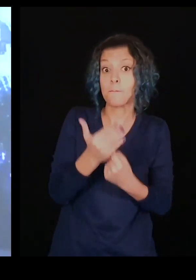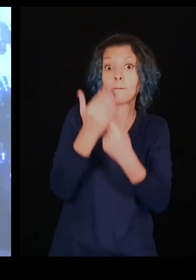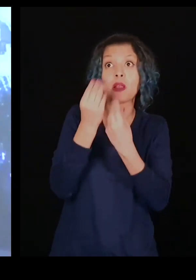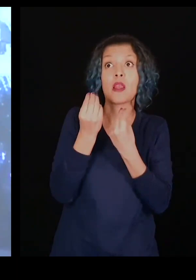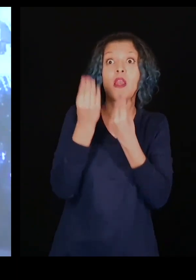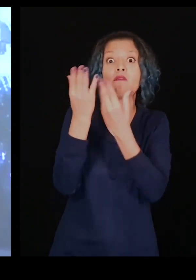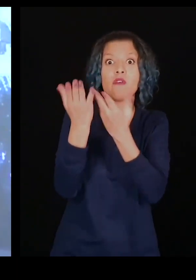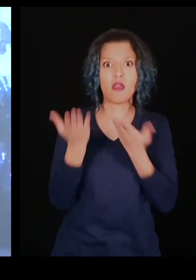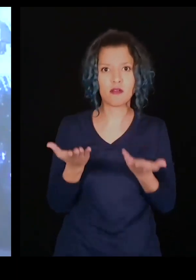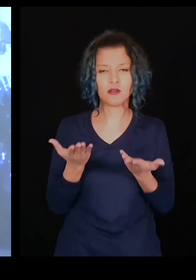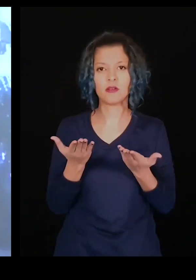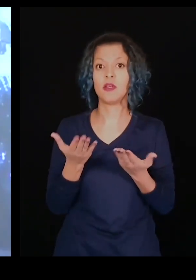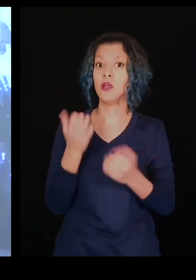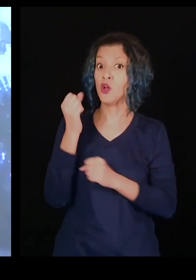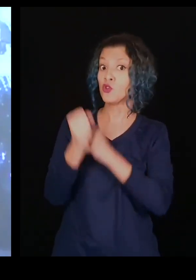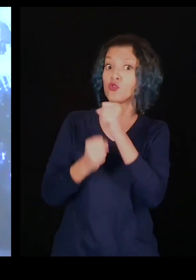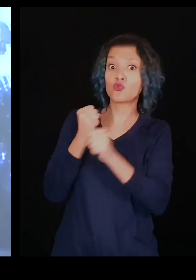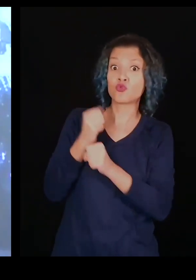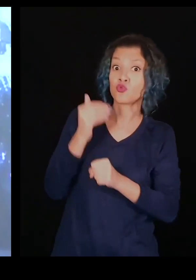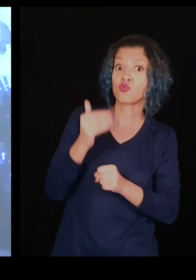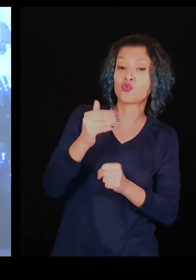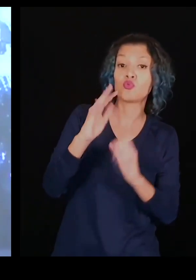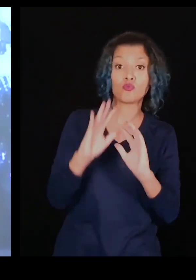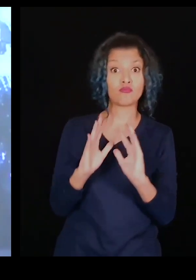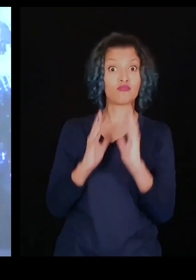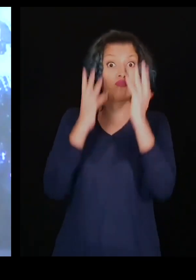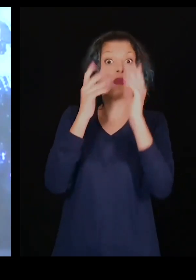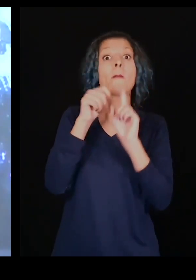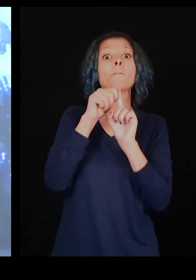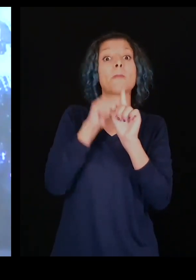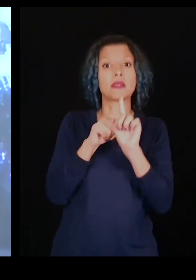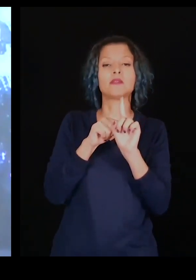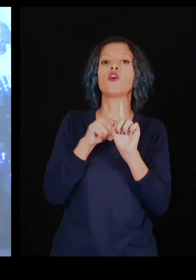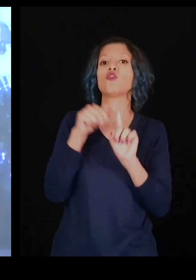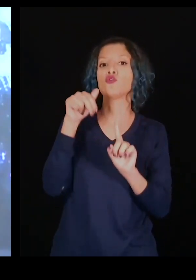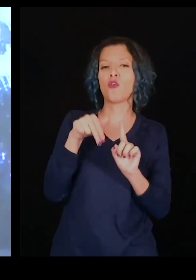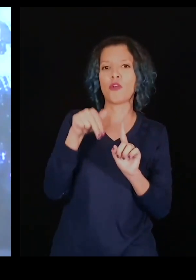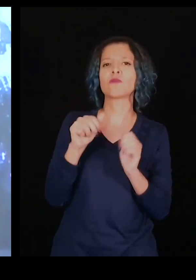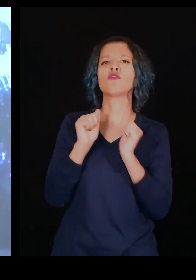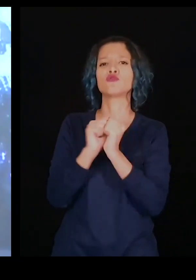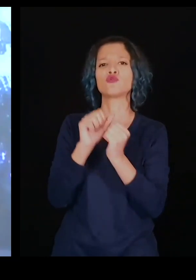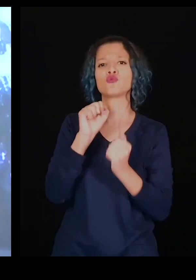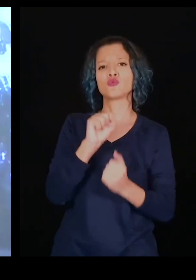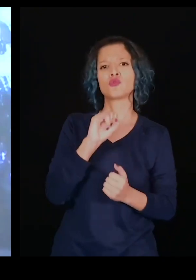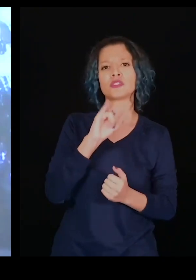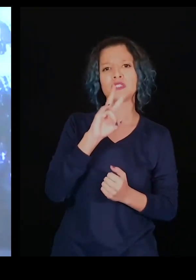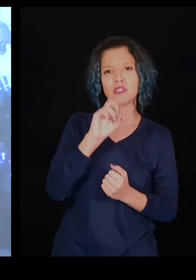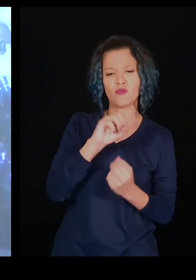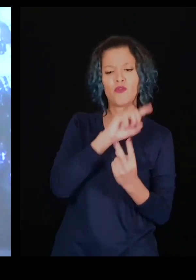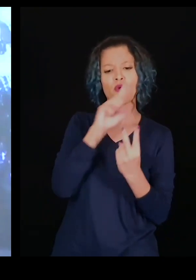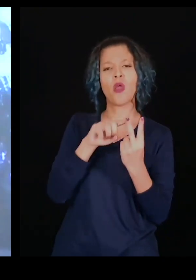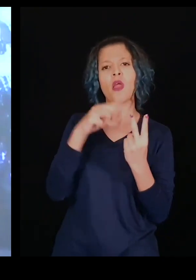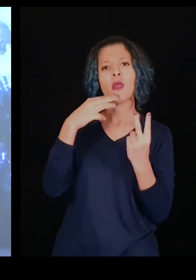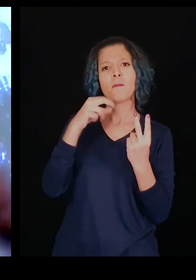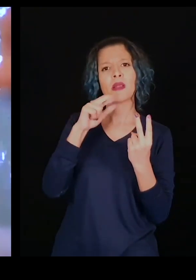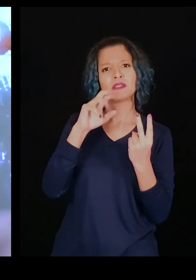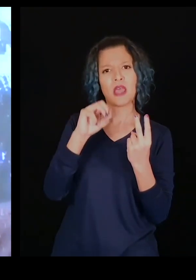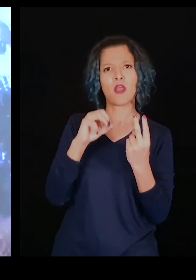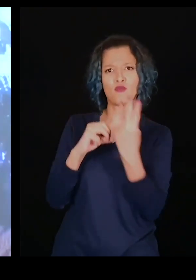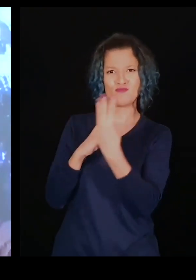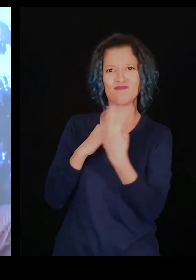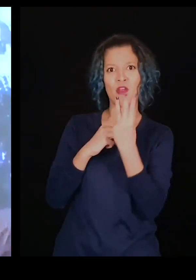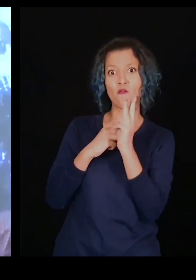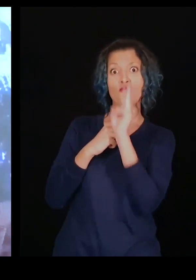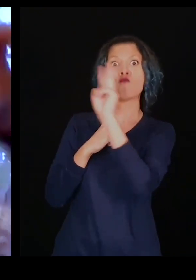todo ano, em novembro, que é o maior do mundo. Já estive lá com o Silvio Meira, o Marcelo Tais, duas vezes.